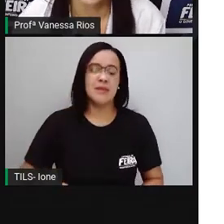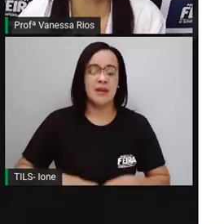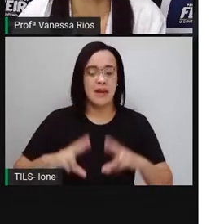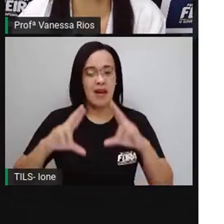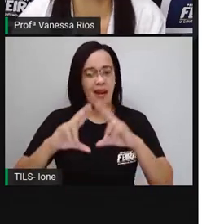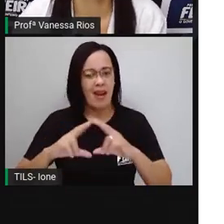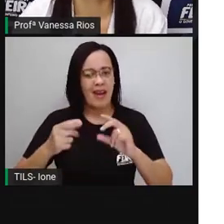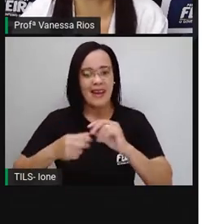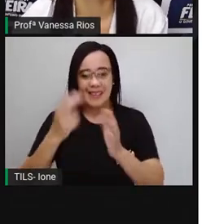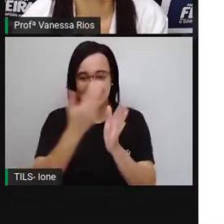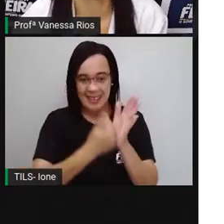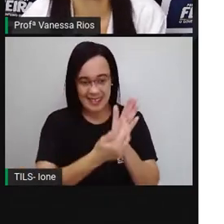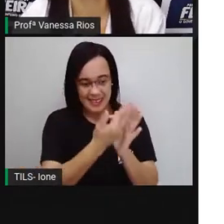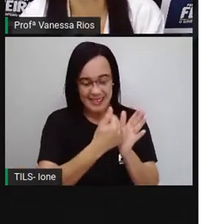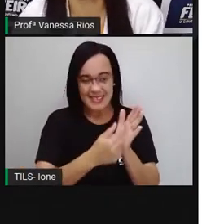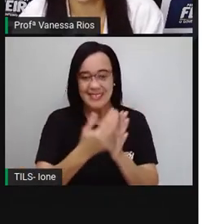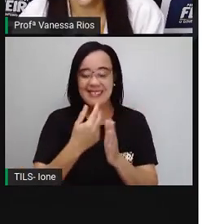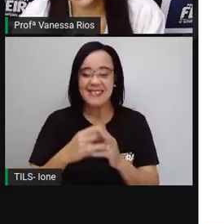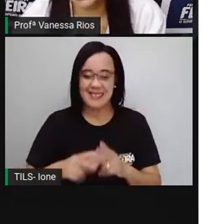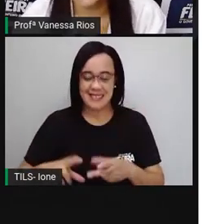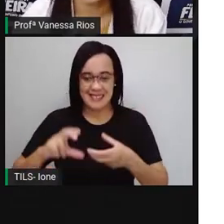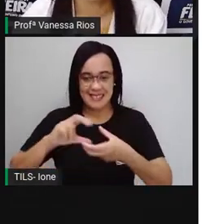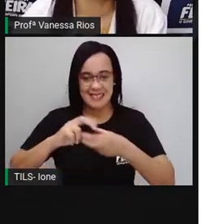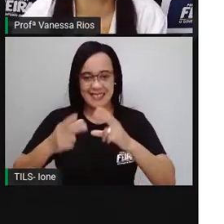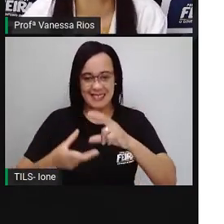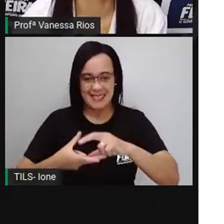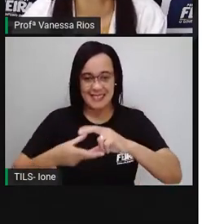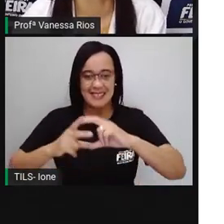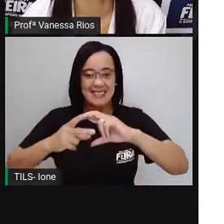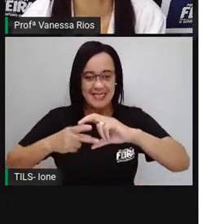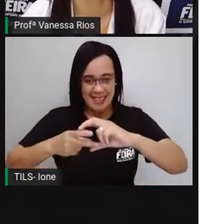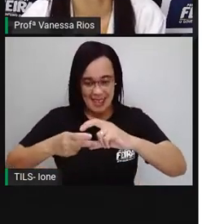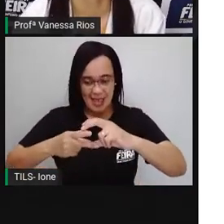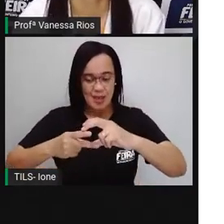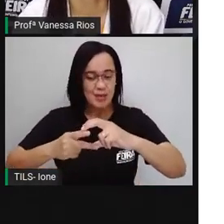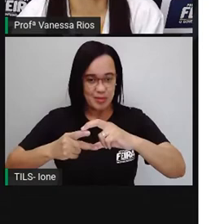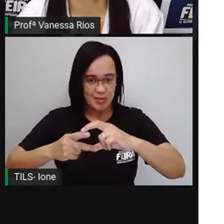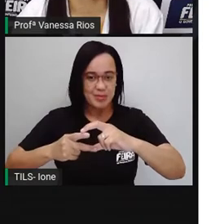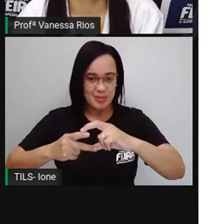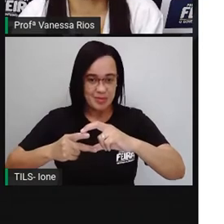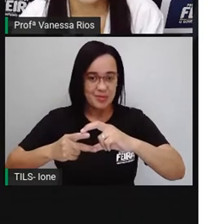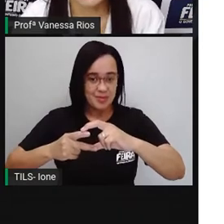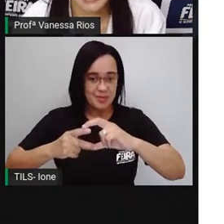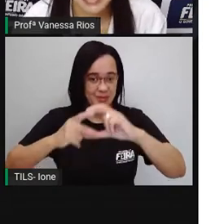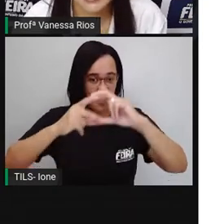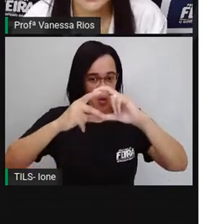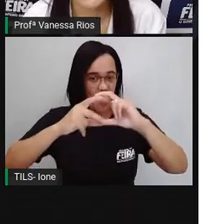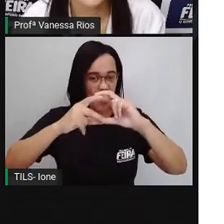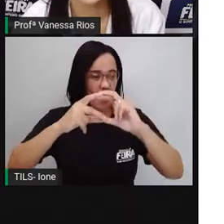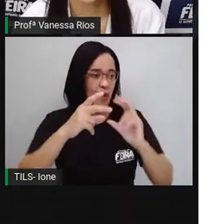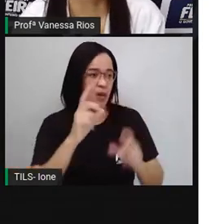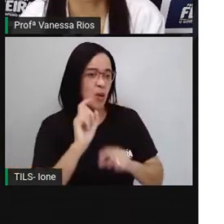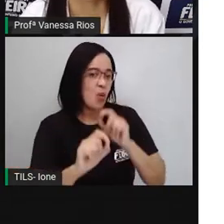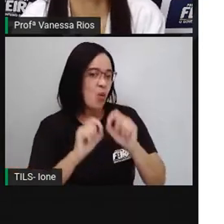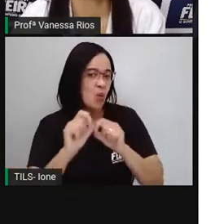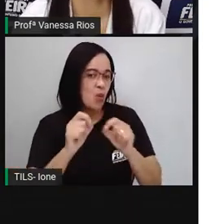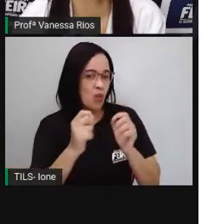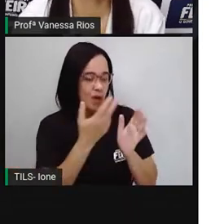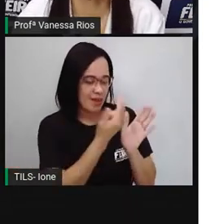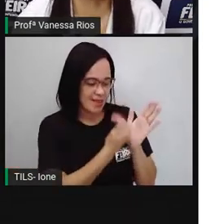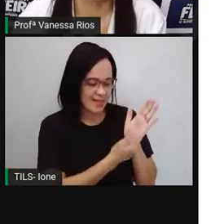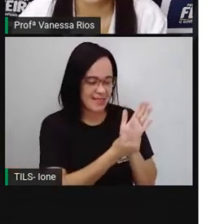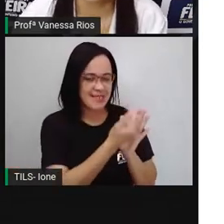poliedros. A Pro já deu aí, né, uma explicação anterior sobre seria os poliedros, né? Como é que